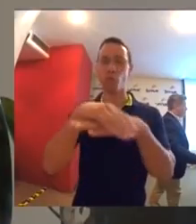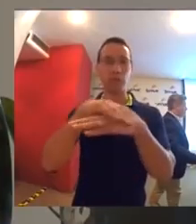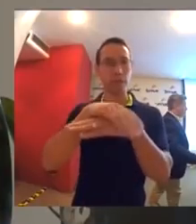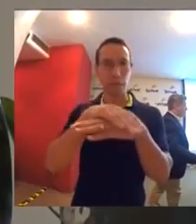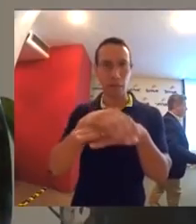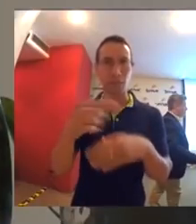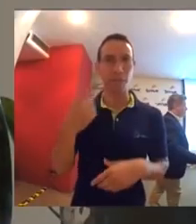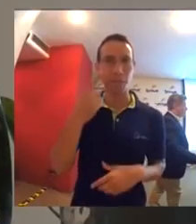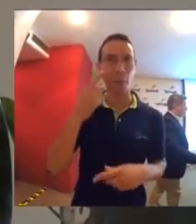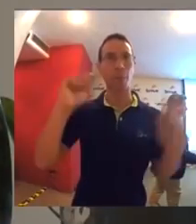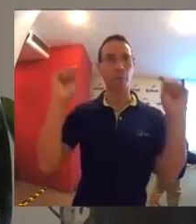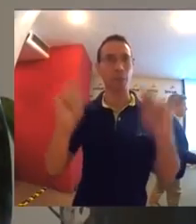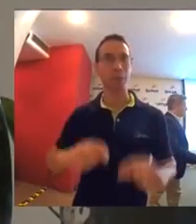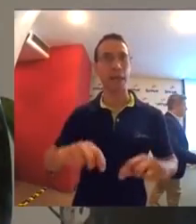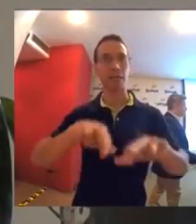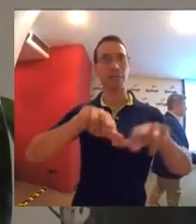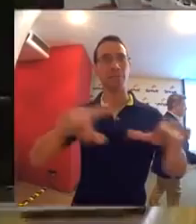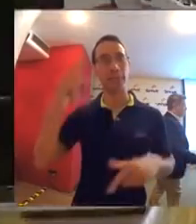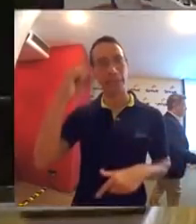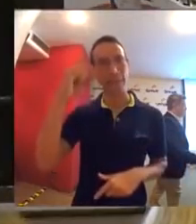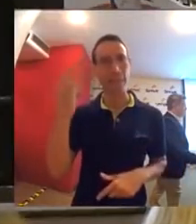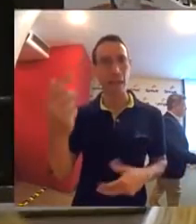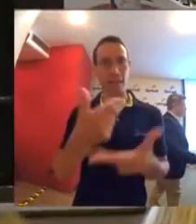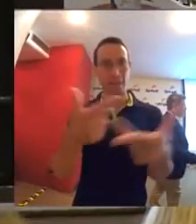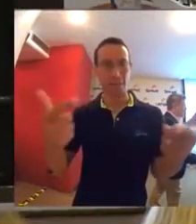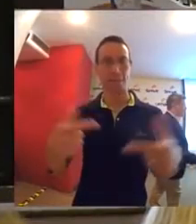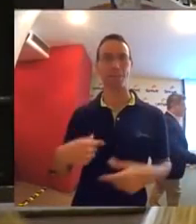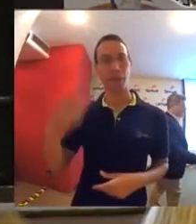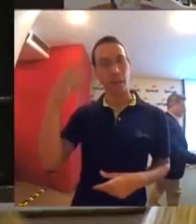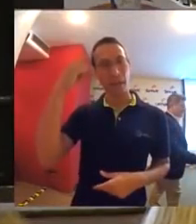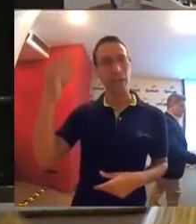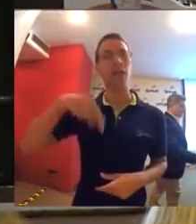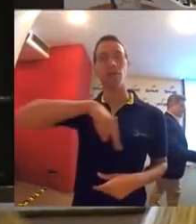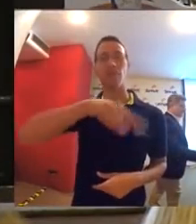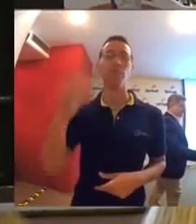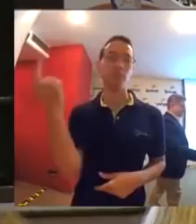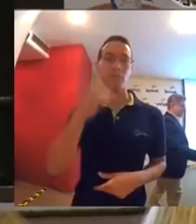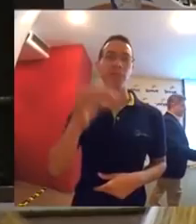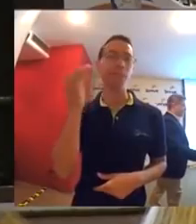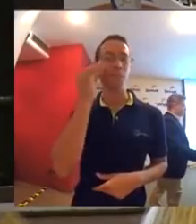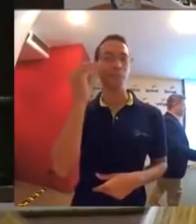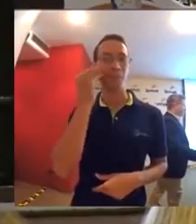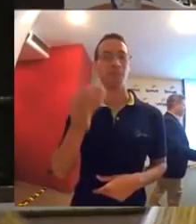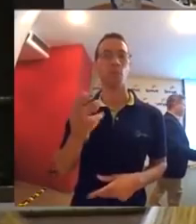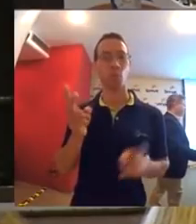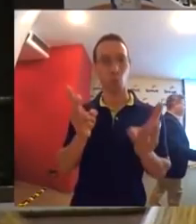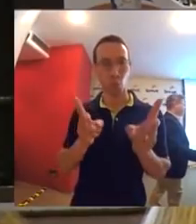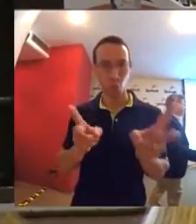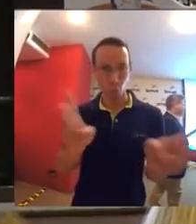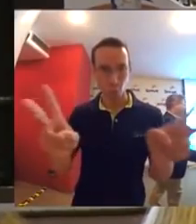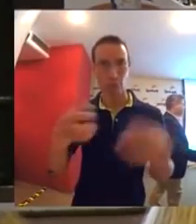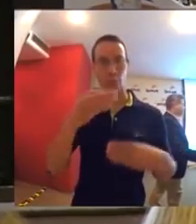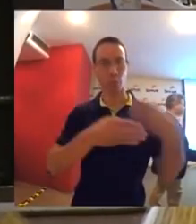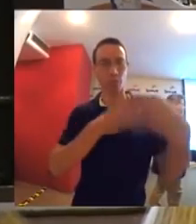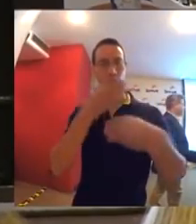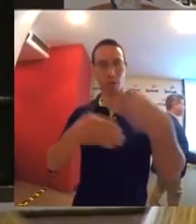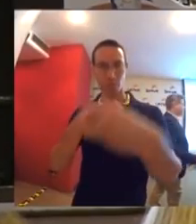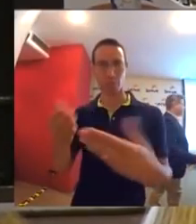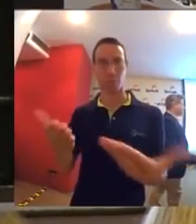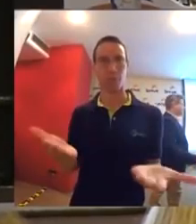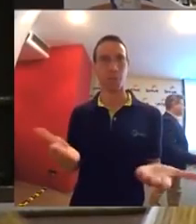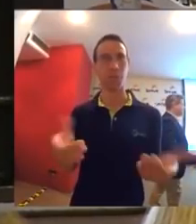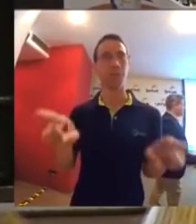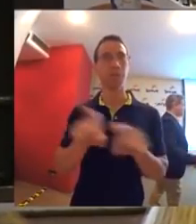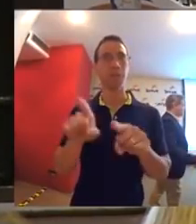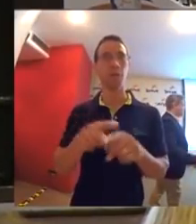visto possibilidades, tendo ideias. E a ideia é que a gente consiga continuar neste processo, né, e que a gente